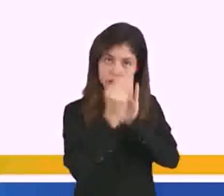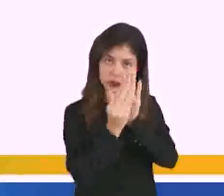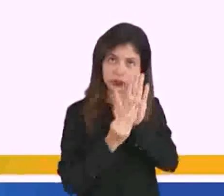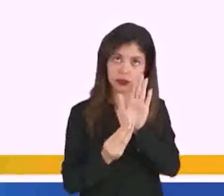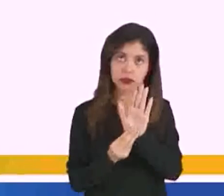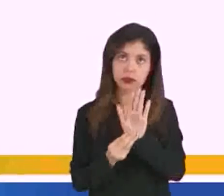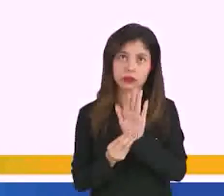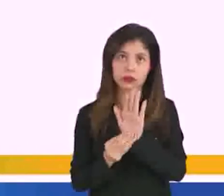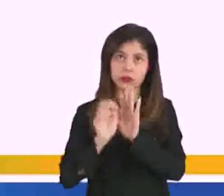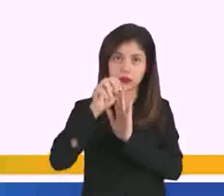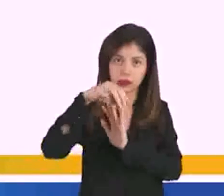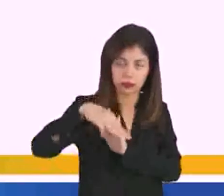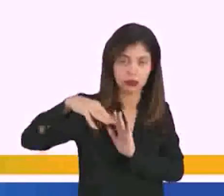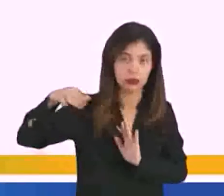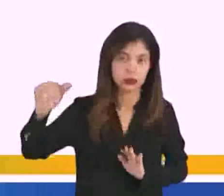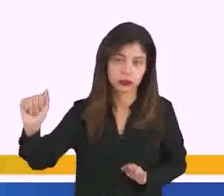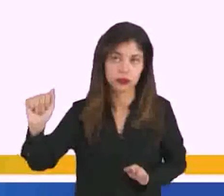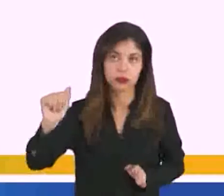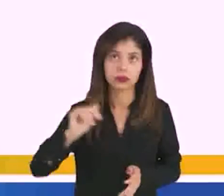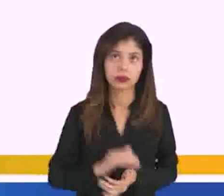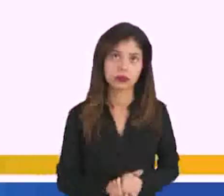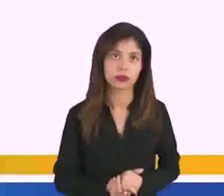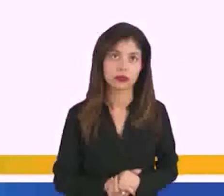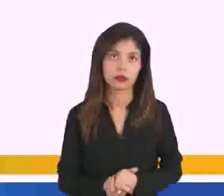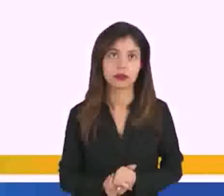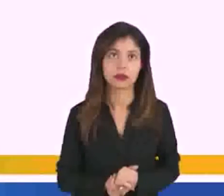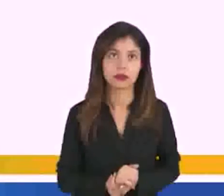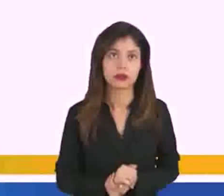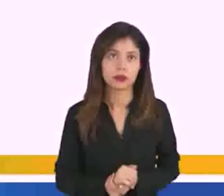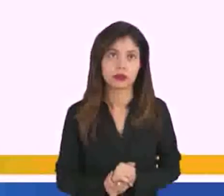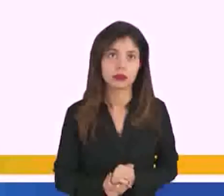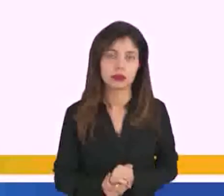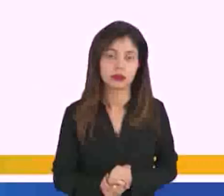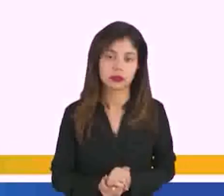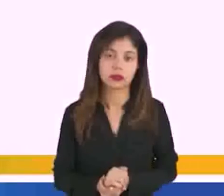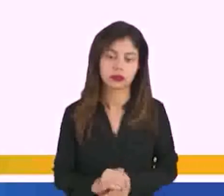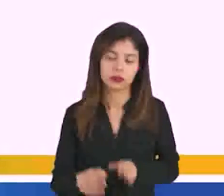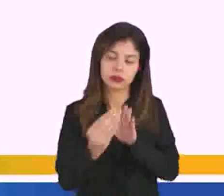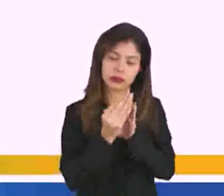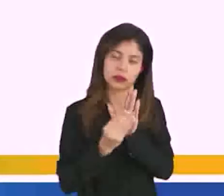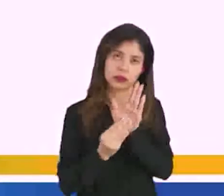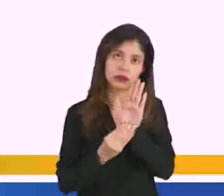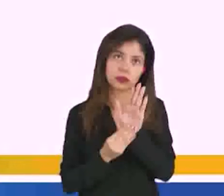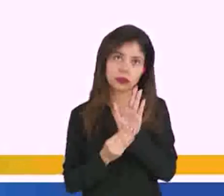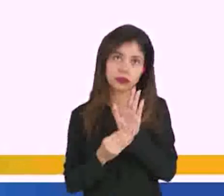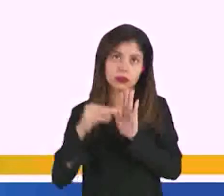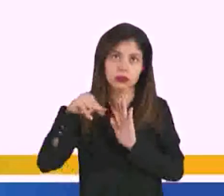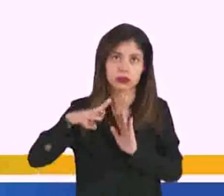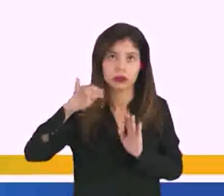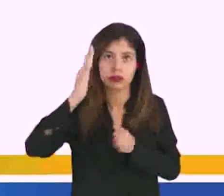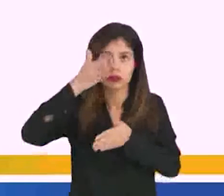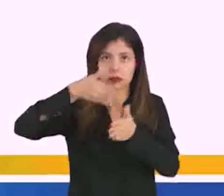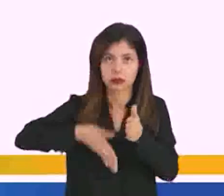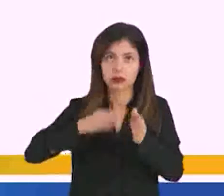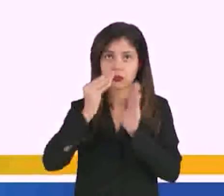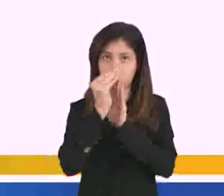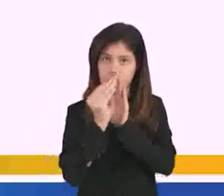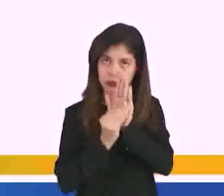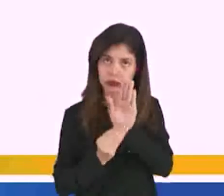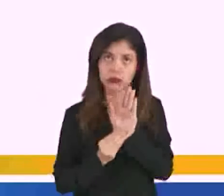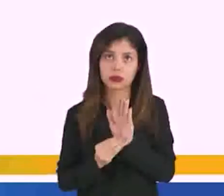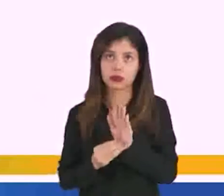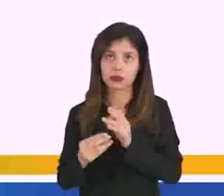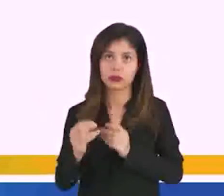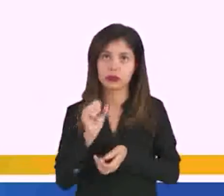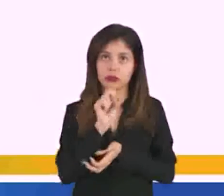mediana será dada pela média aritmética do termo de ordem metade da quantidade de